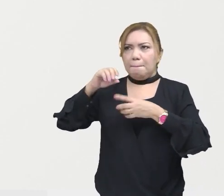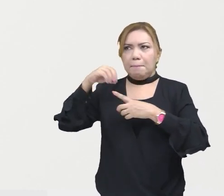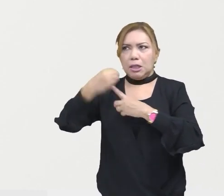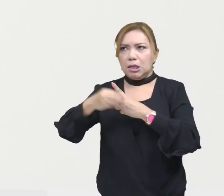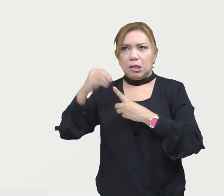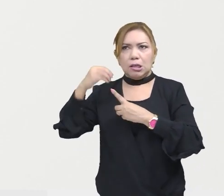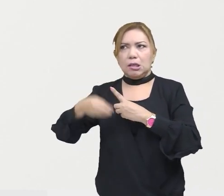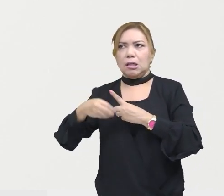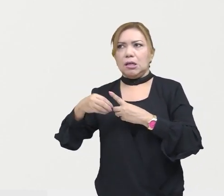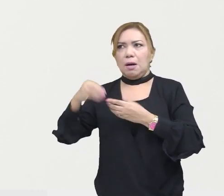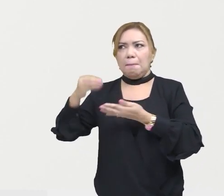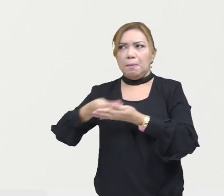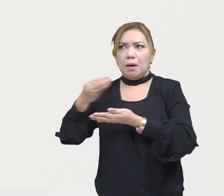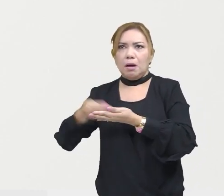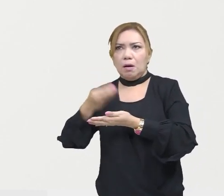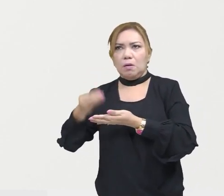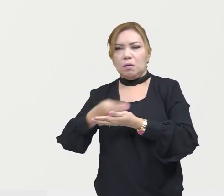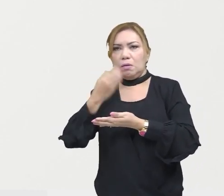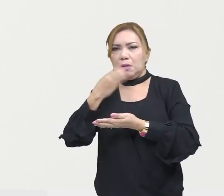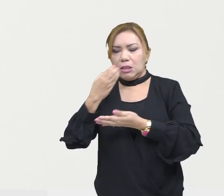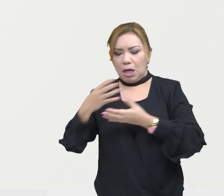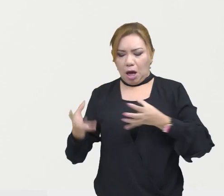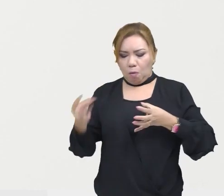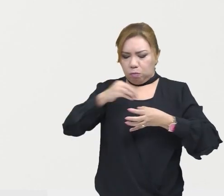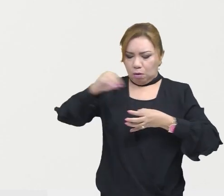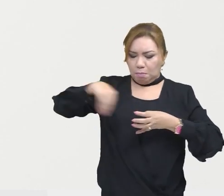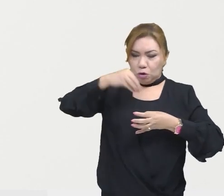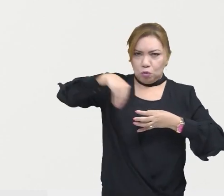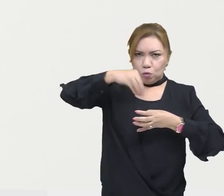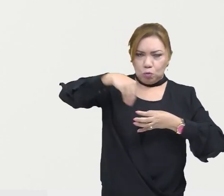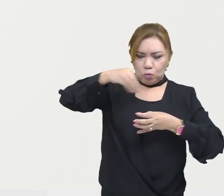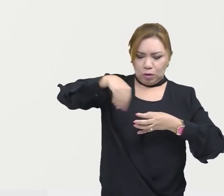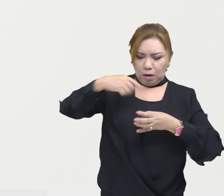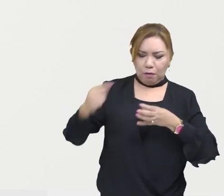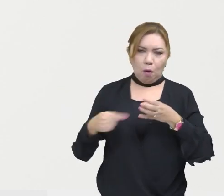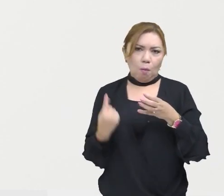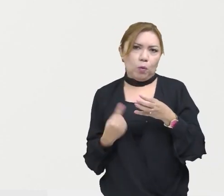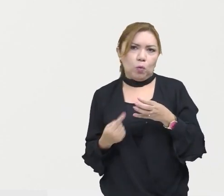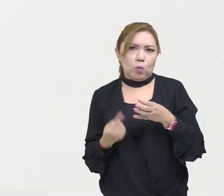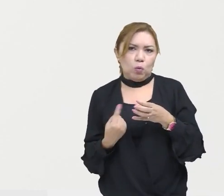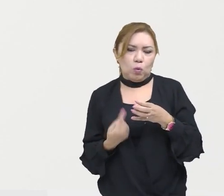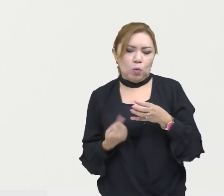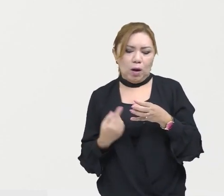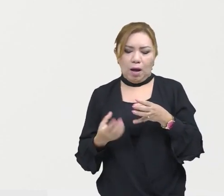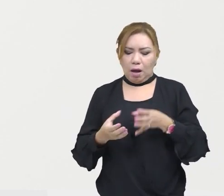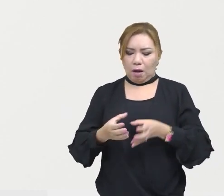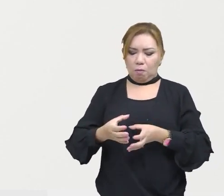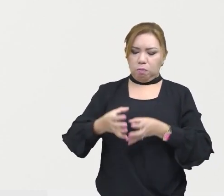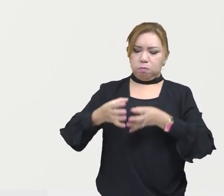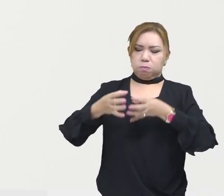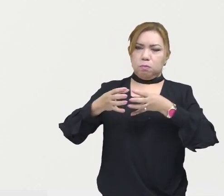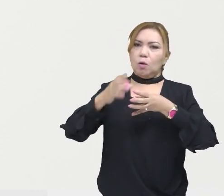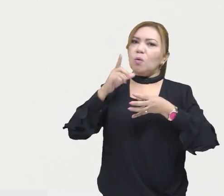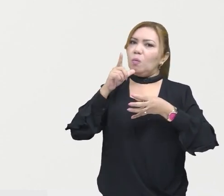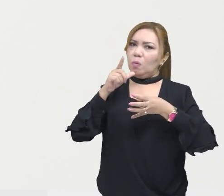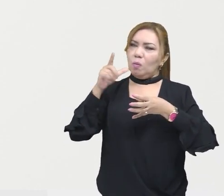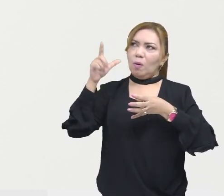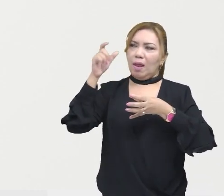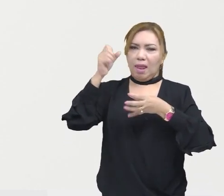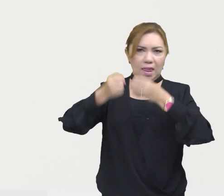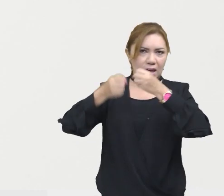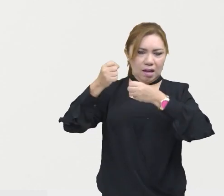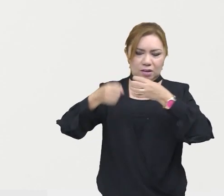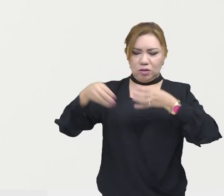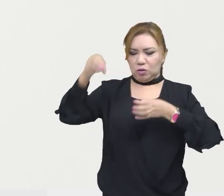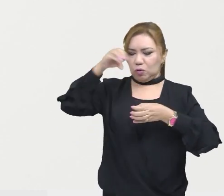muitas vitaminas juntas, são muitas frutas juntas. Então, as vitaminas são responsáveis pelo fortalecimento do sistema imunológico